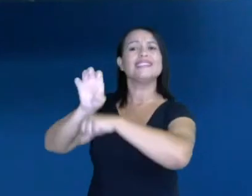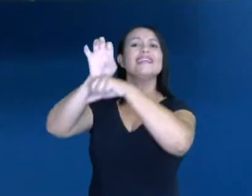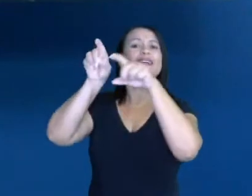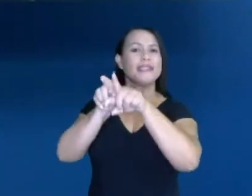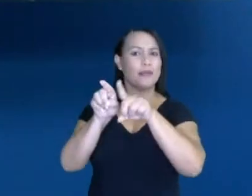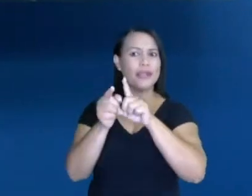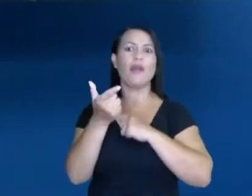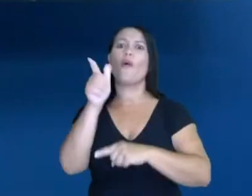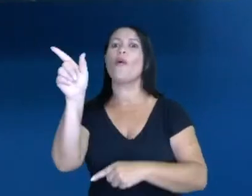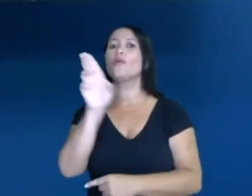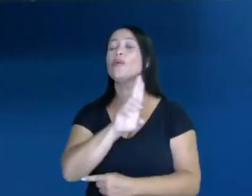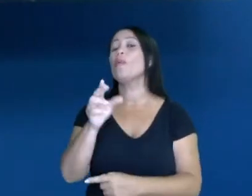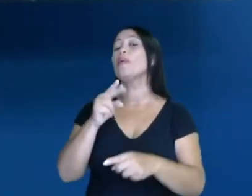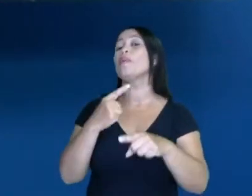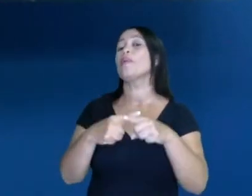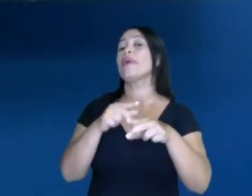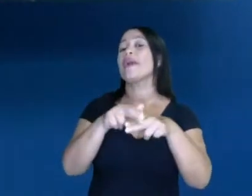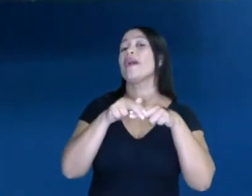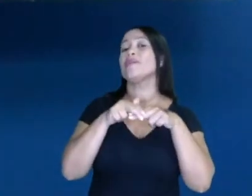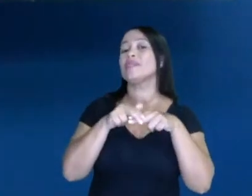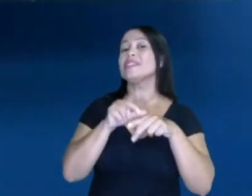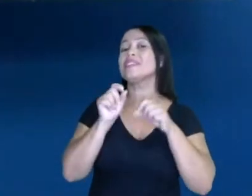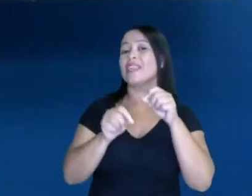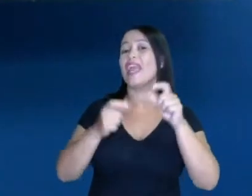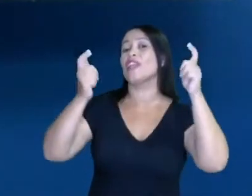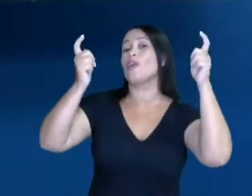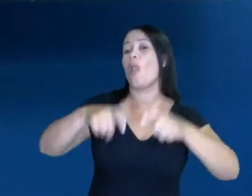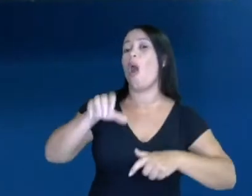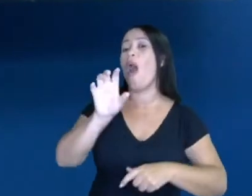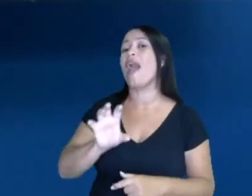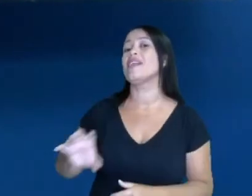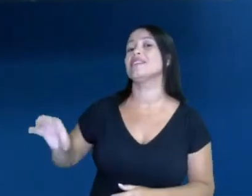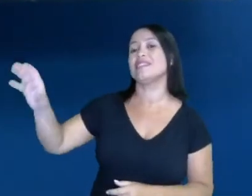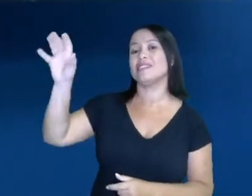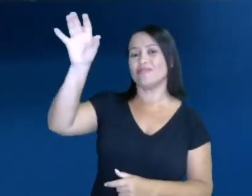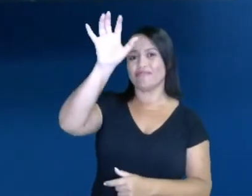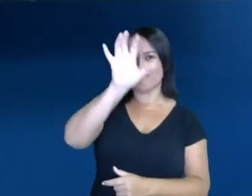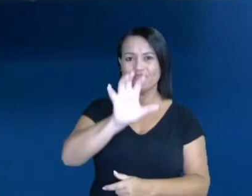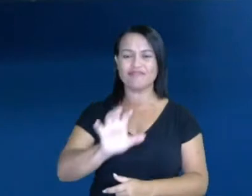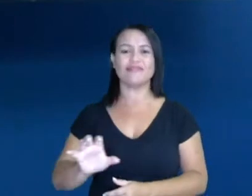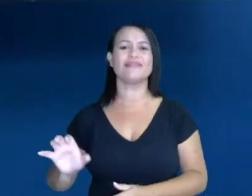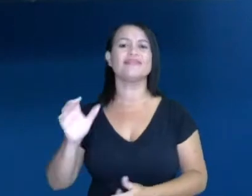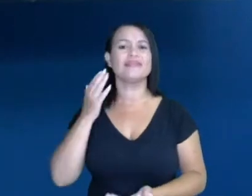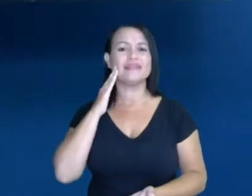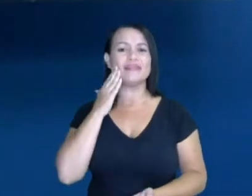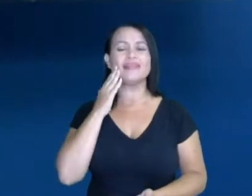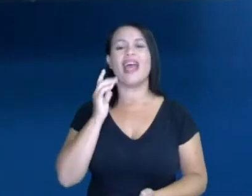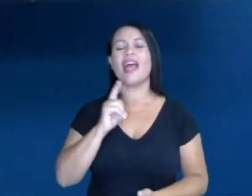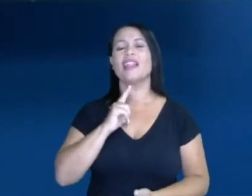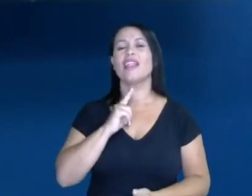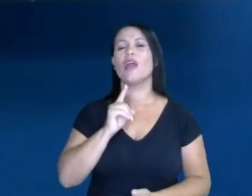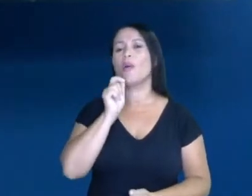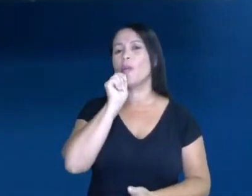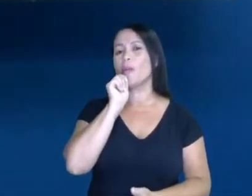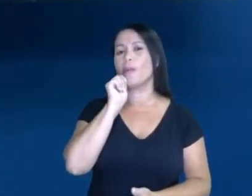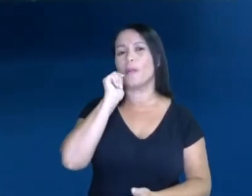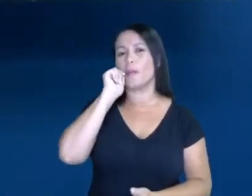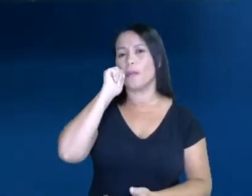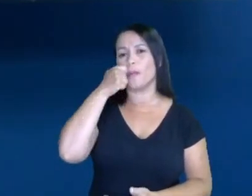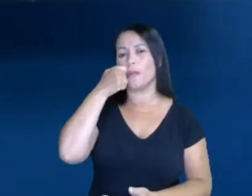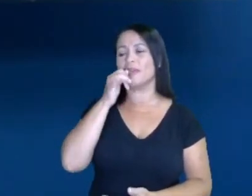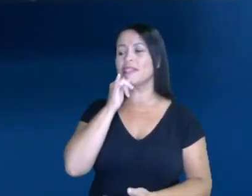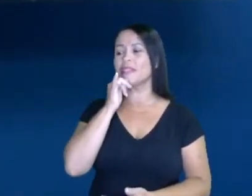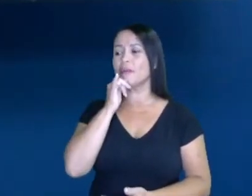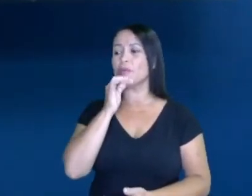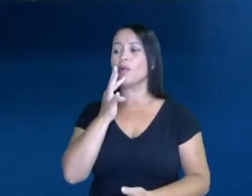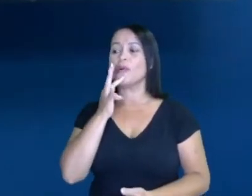isso acontece? Por conta da localização geográfica, tá? Aí aqui eu trouxe o exemplo do pão francês. Aquilo